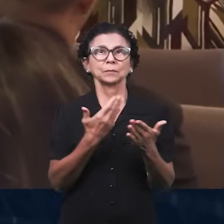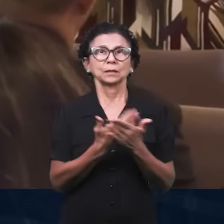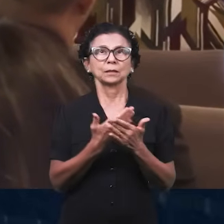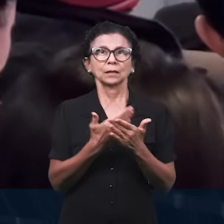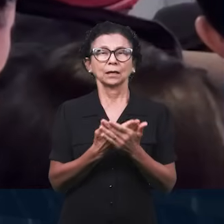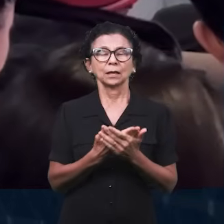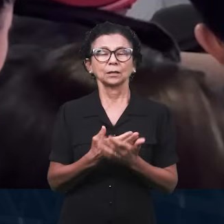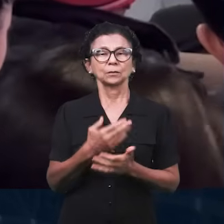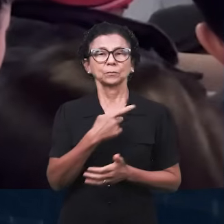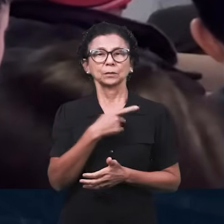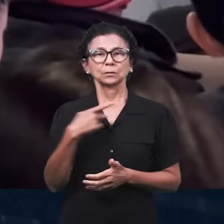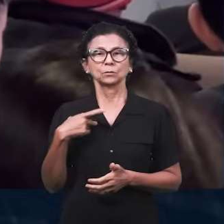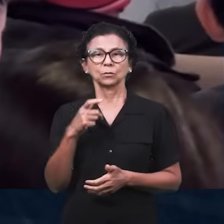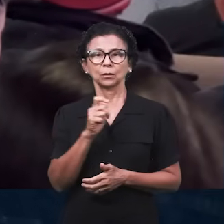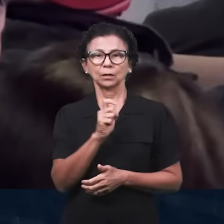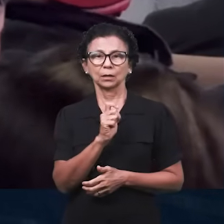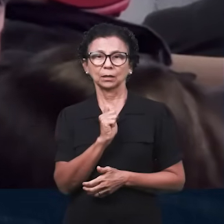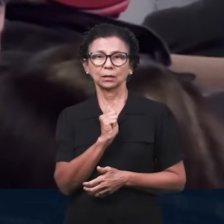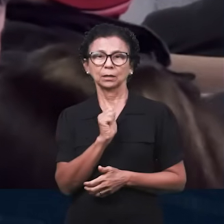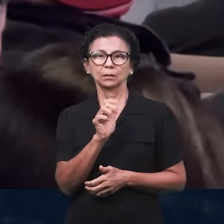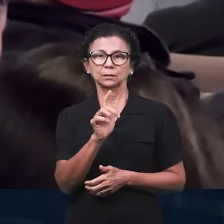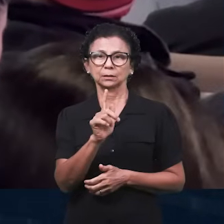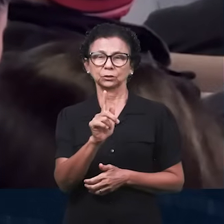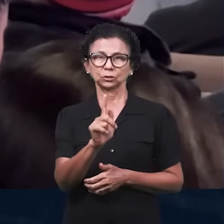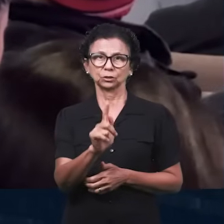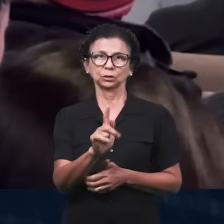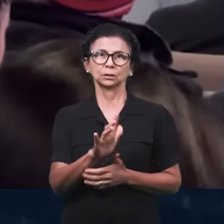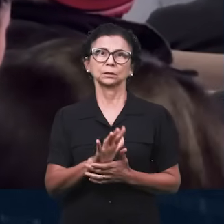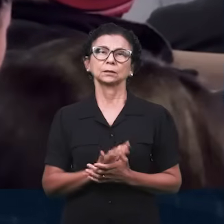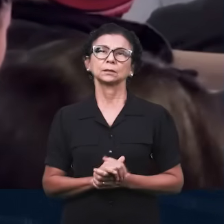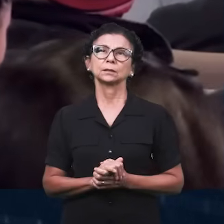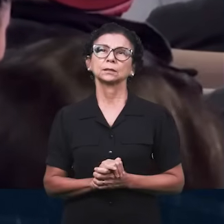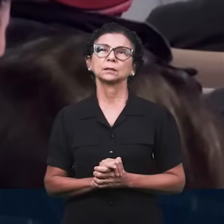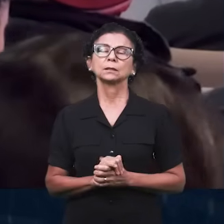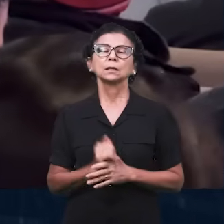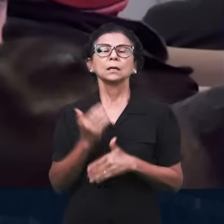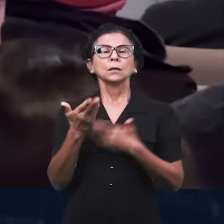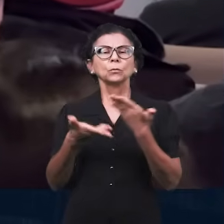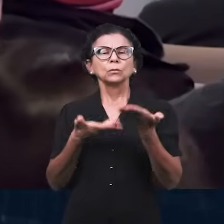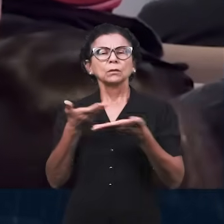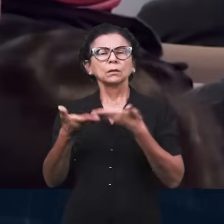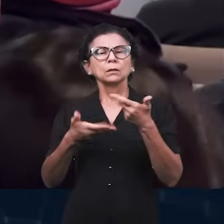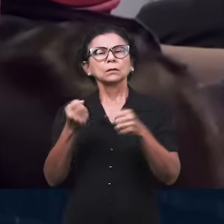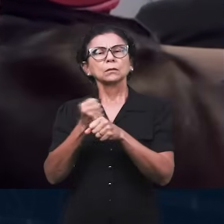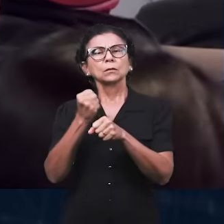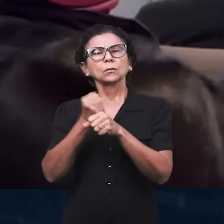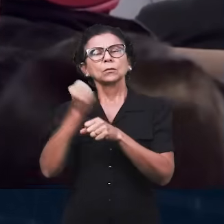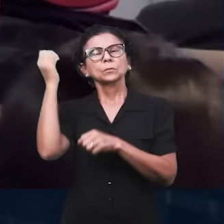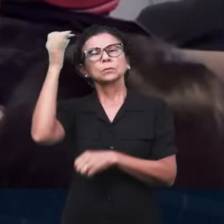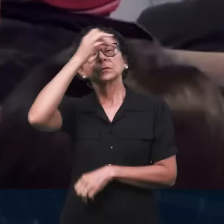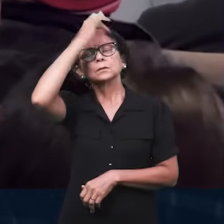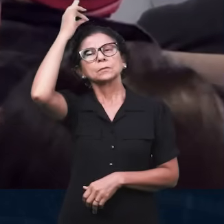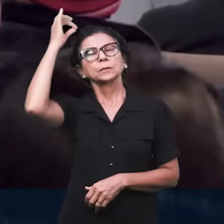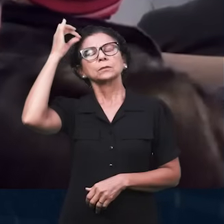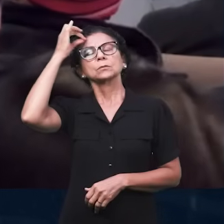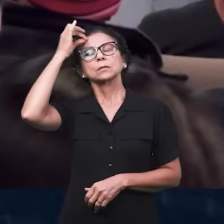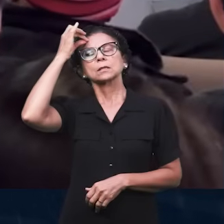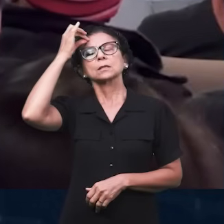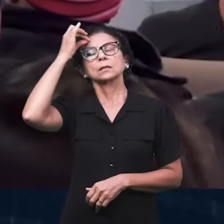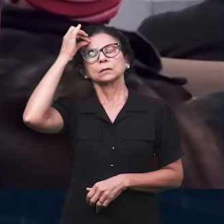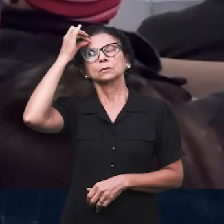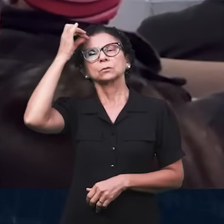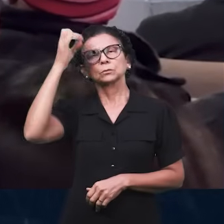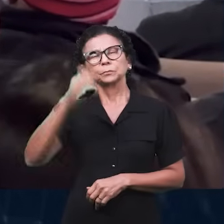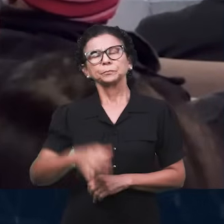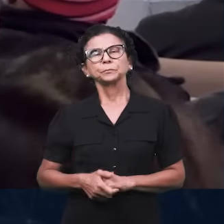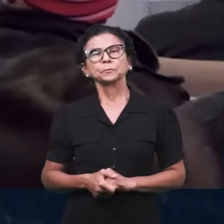pastor Alexandre Gueiros, presidente da instituição, sobre a dedicação e o zelo com a obra do Espírito Santo. O mover do